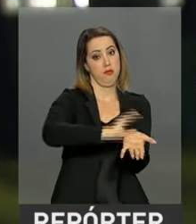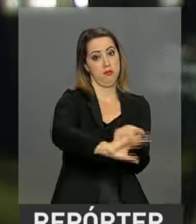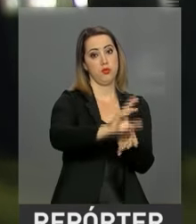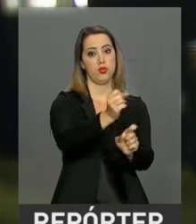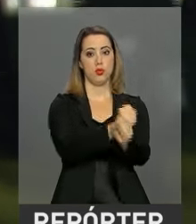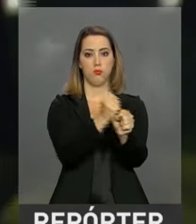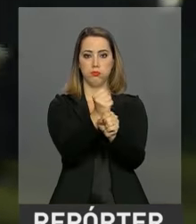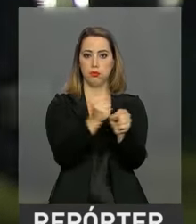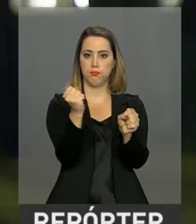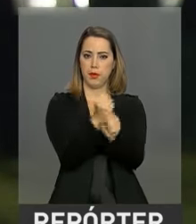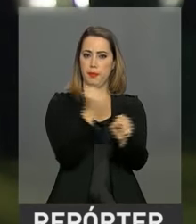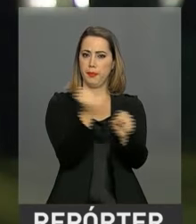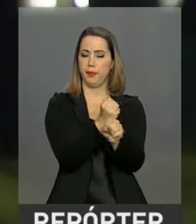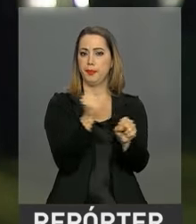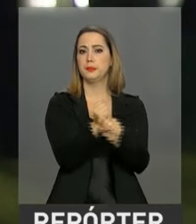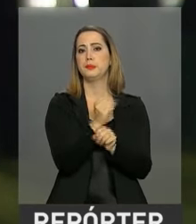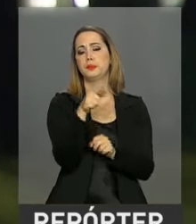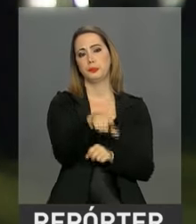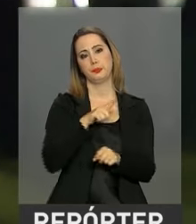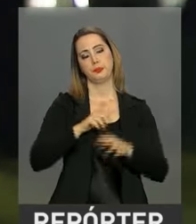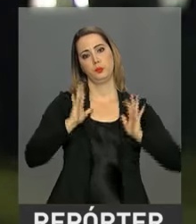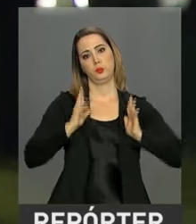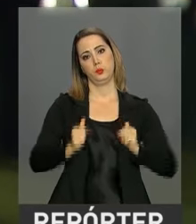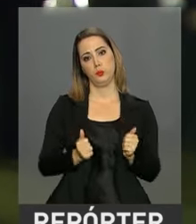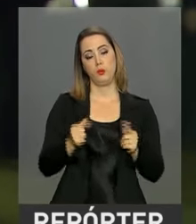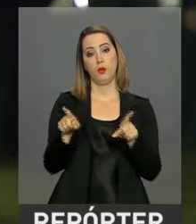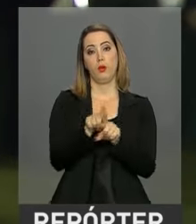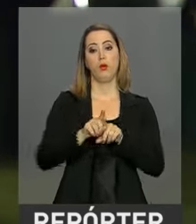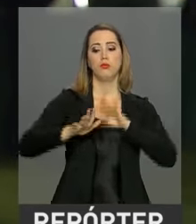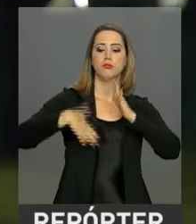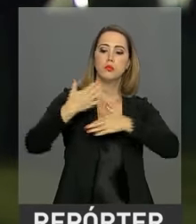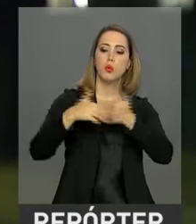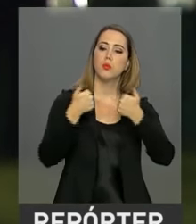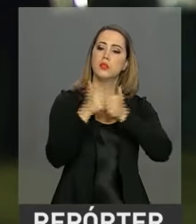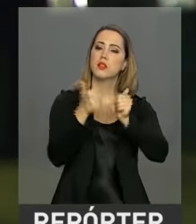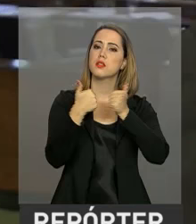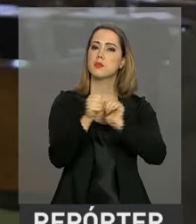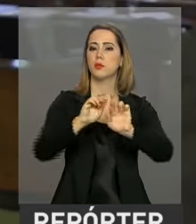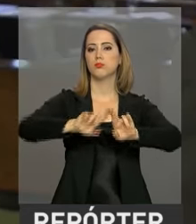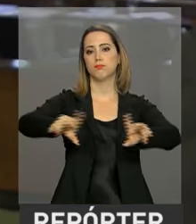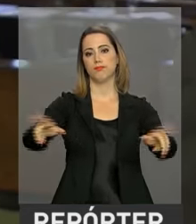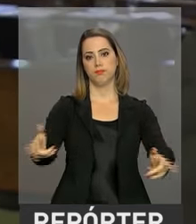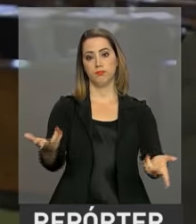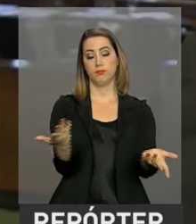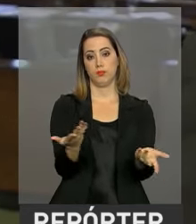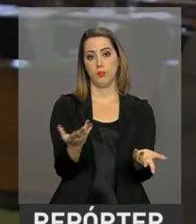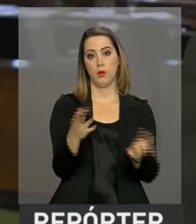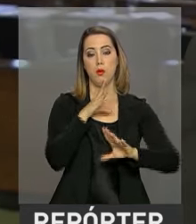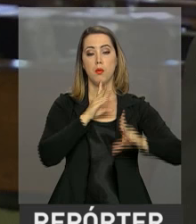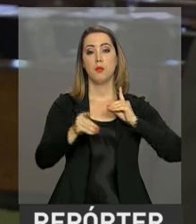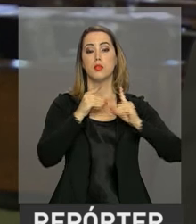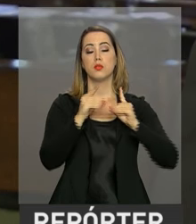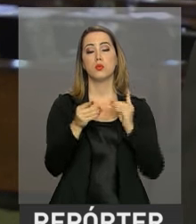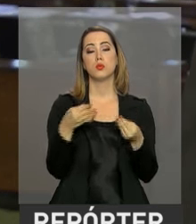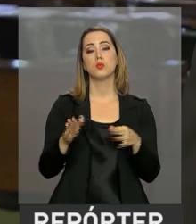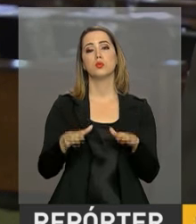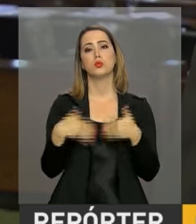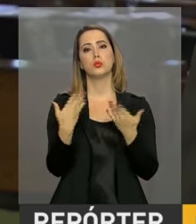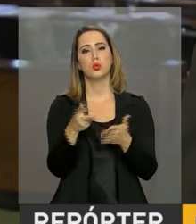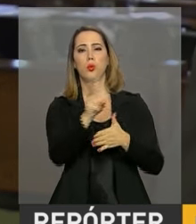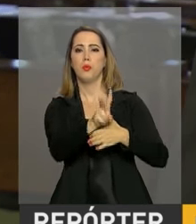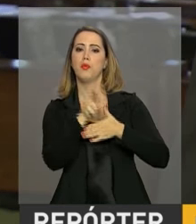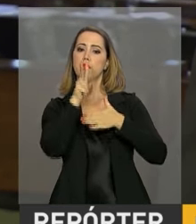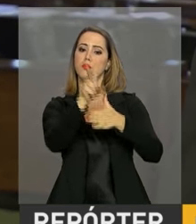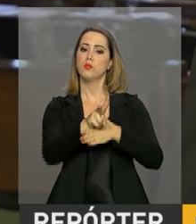né? infraestrutura pública, eh, saneamento, mobilidade urbana, transportes e para discutir o acesso a financiamentos